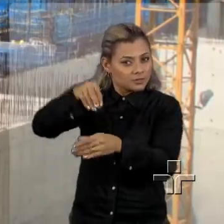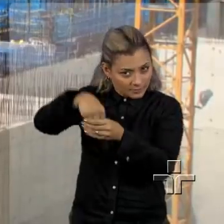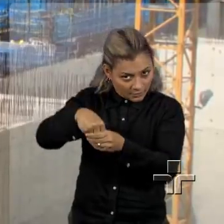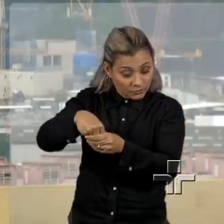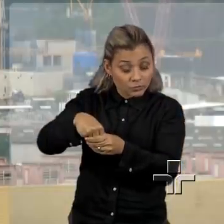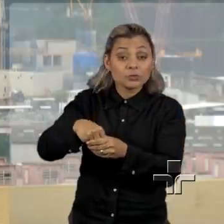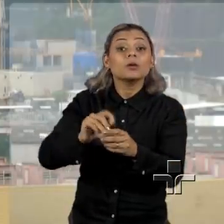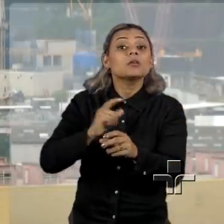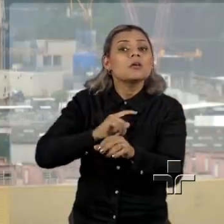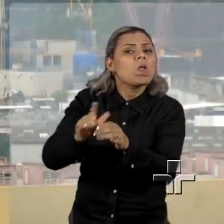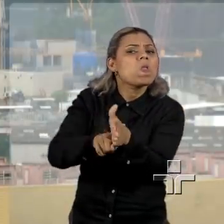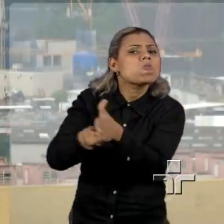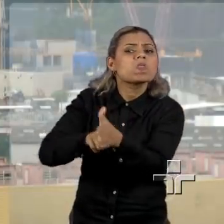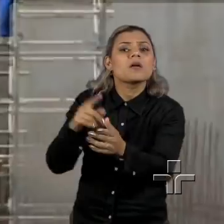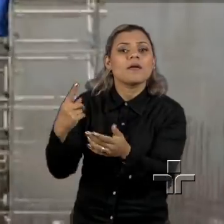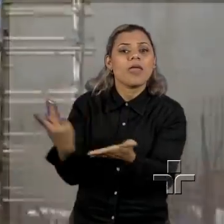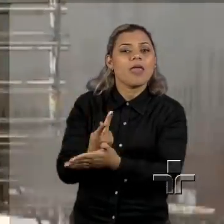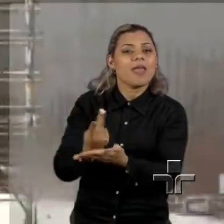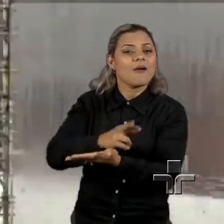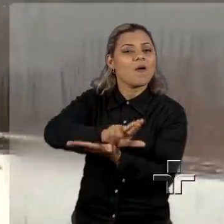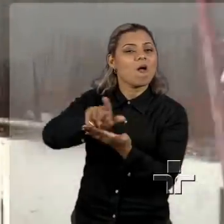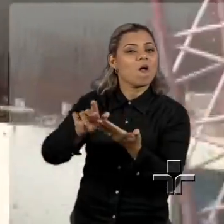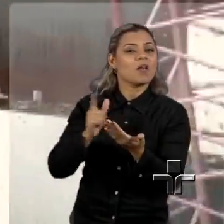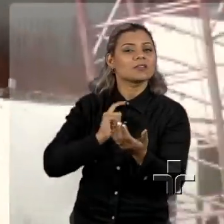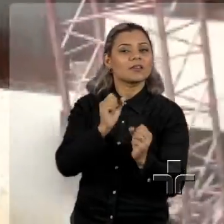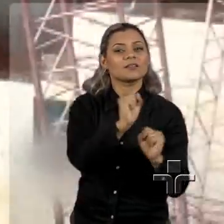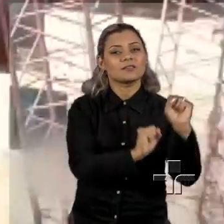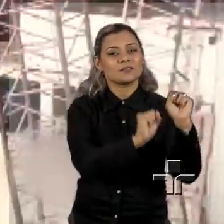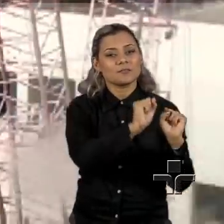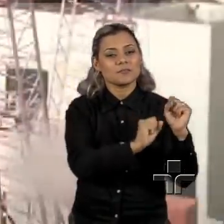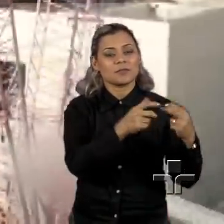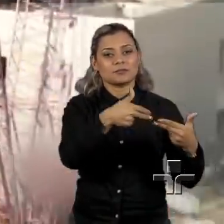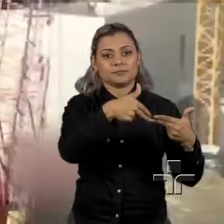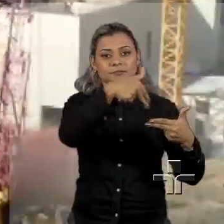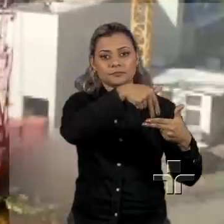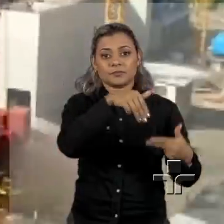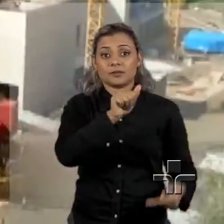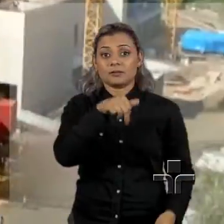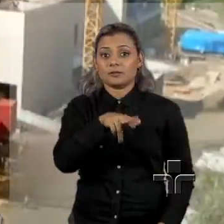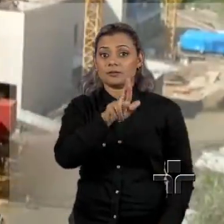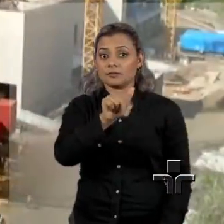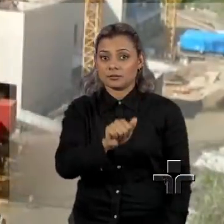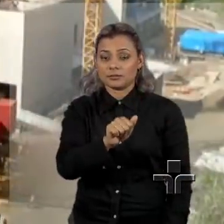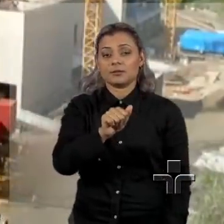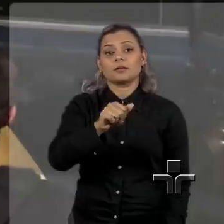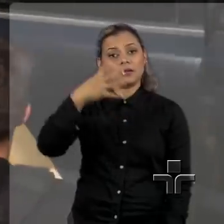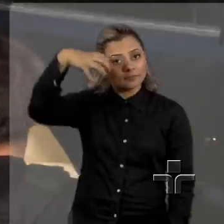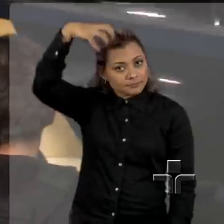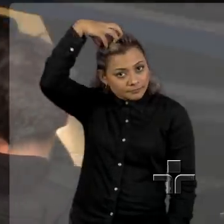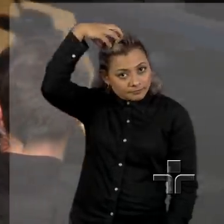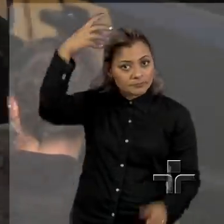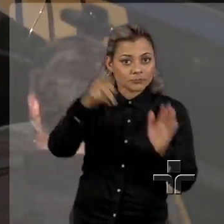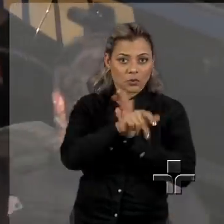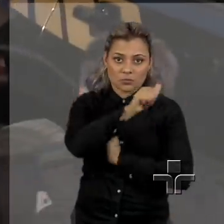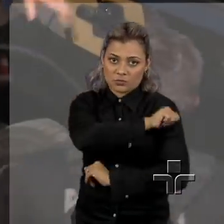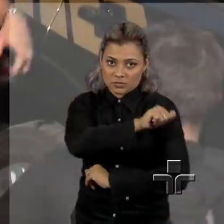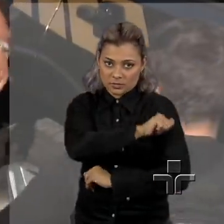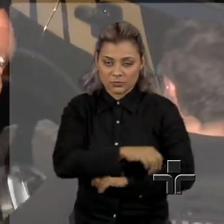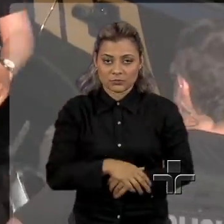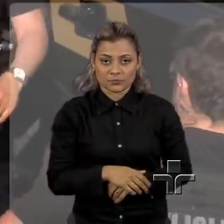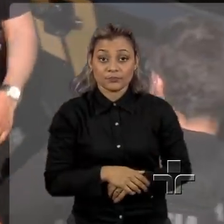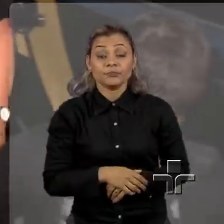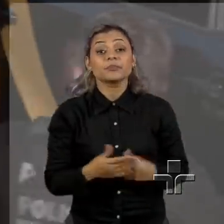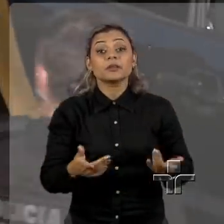que apuram irregularidades na construção da usina nuclear Angra 3, em Angra dos Reis, no Rio. E tem como base a